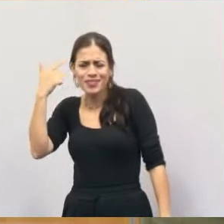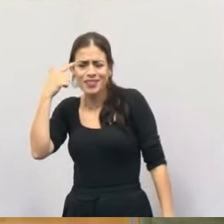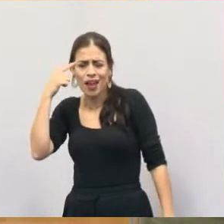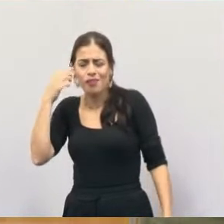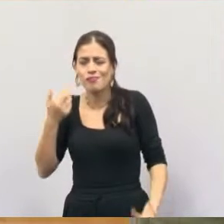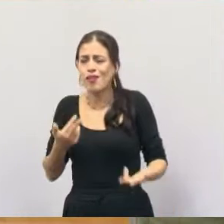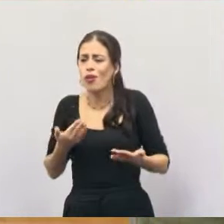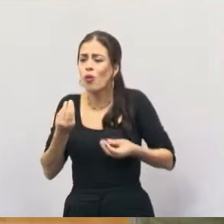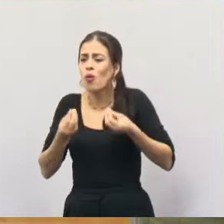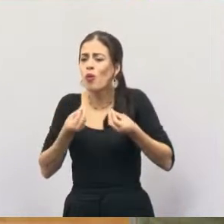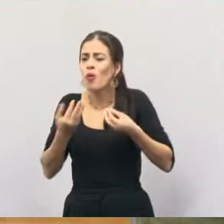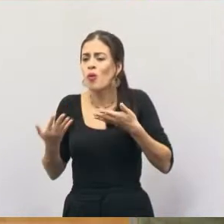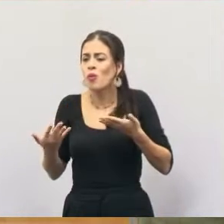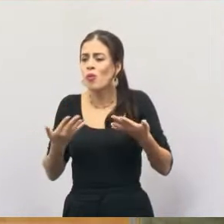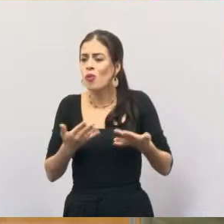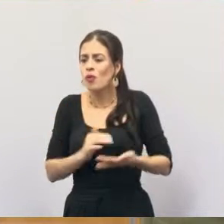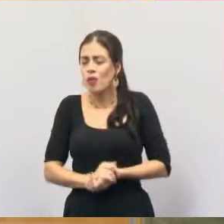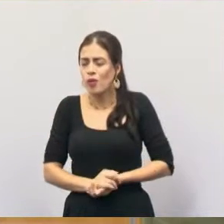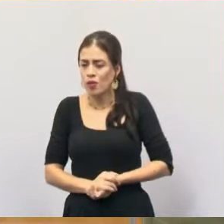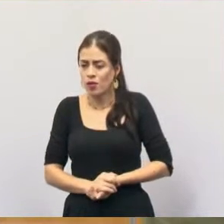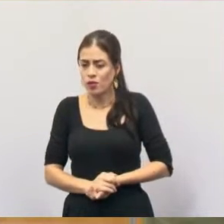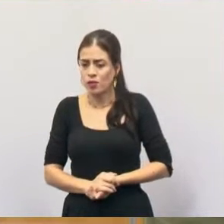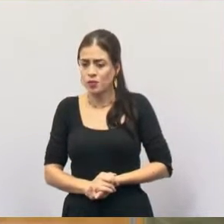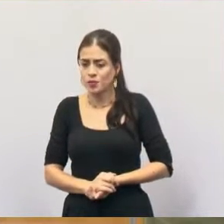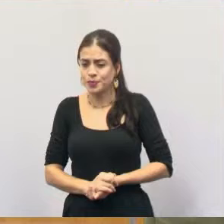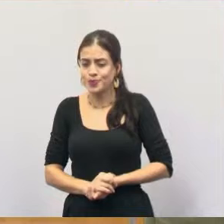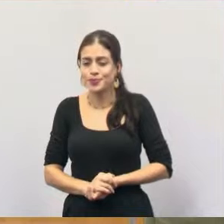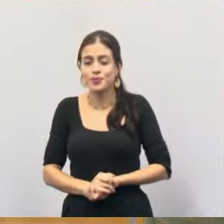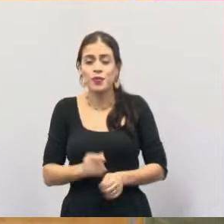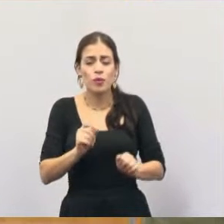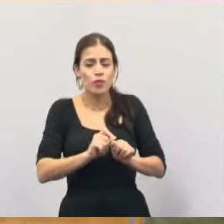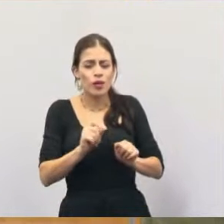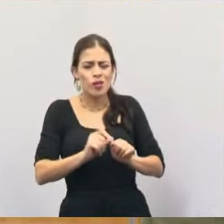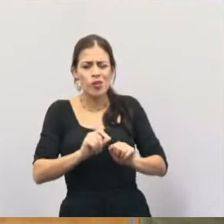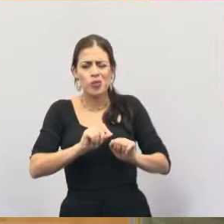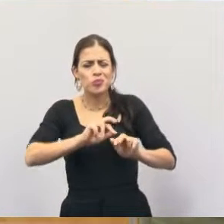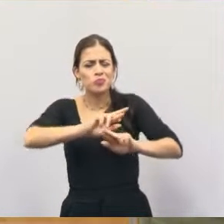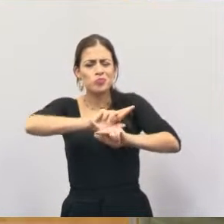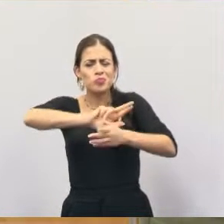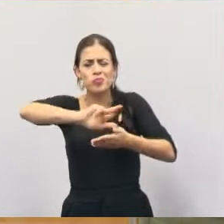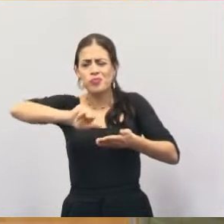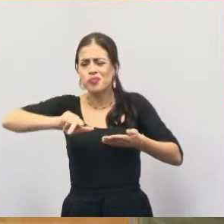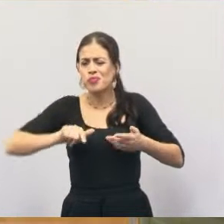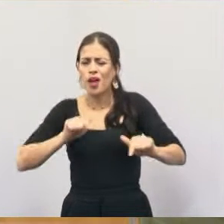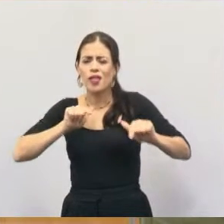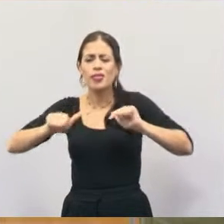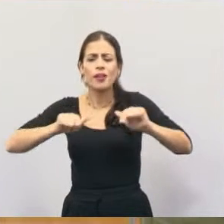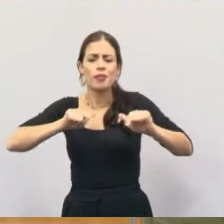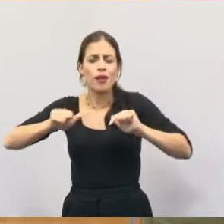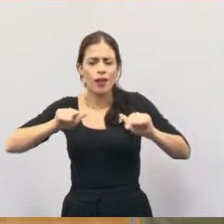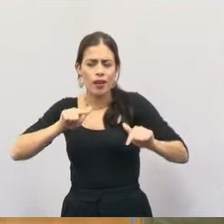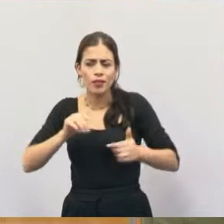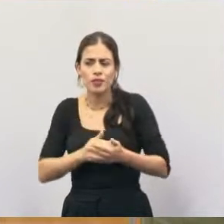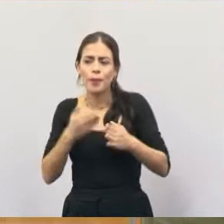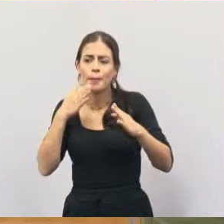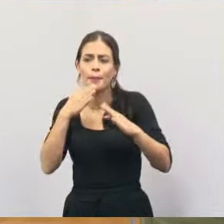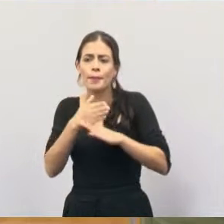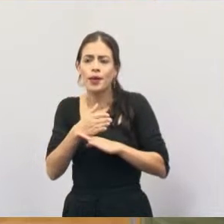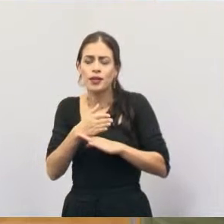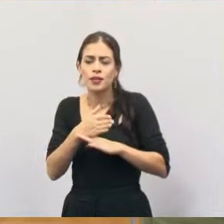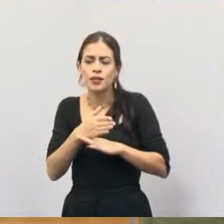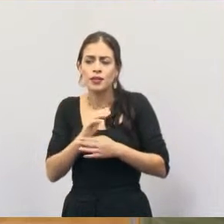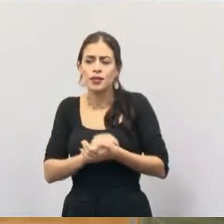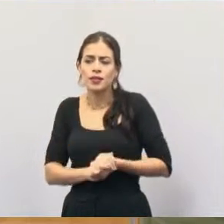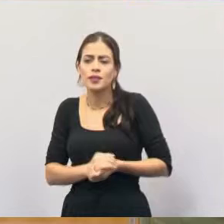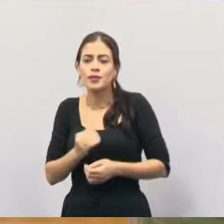Acabei estrelando grandes papéis. Fiz umas participações interessantes, como foi em Morte e Vida